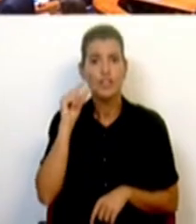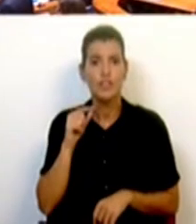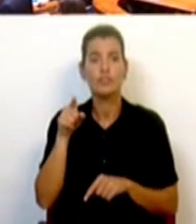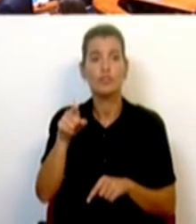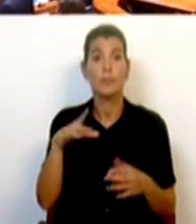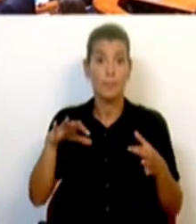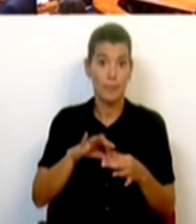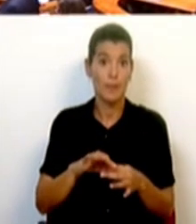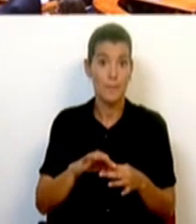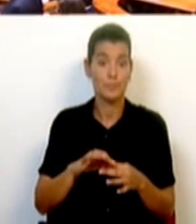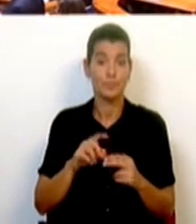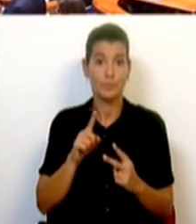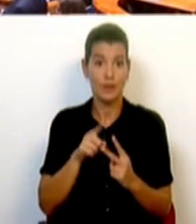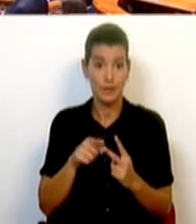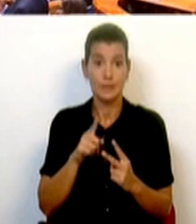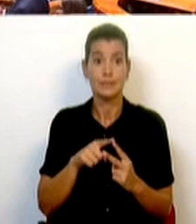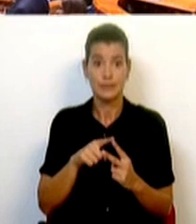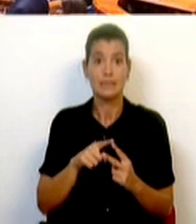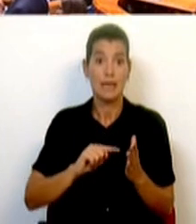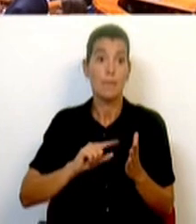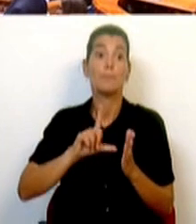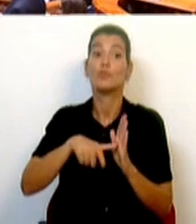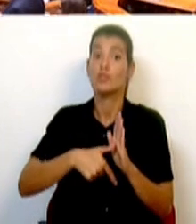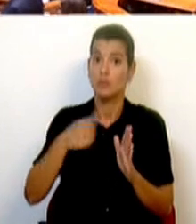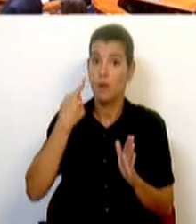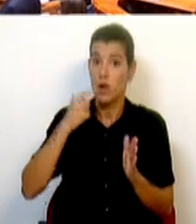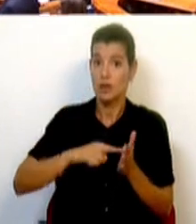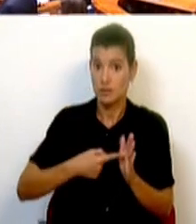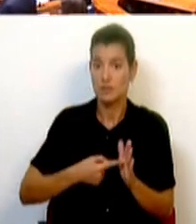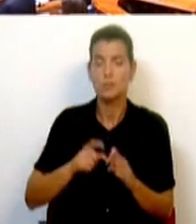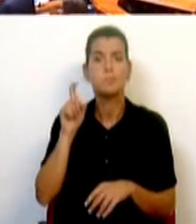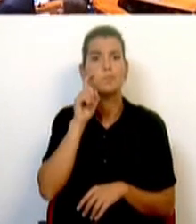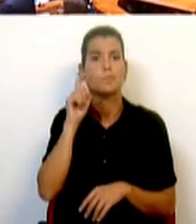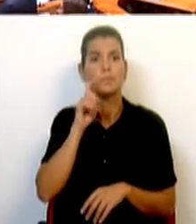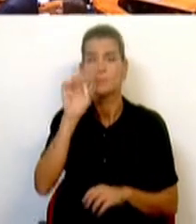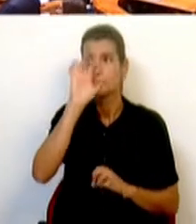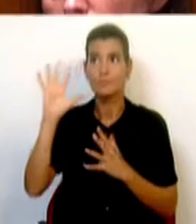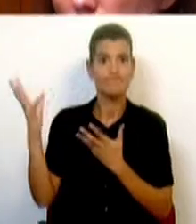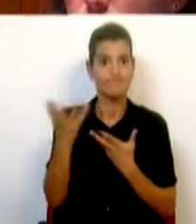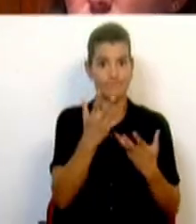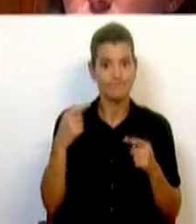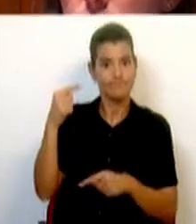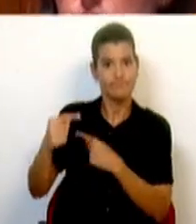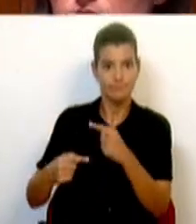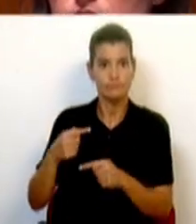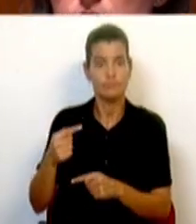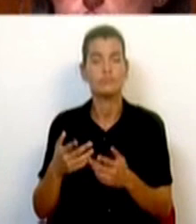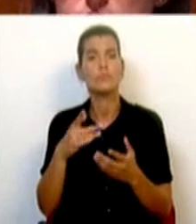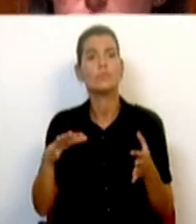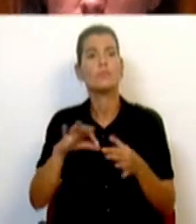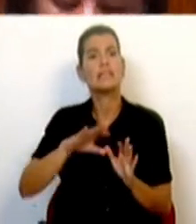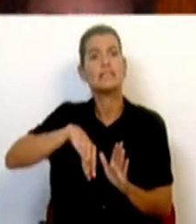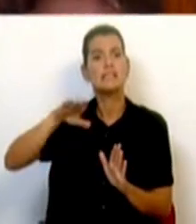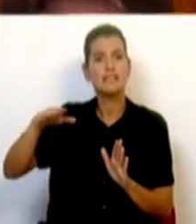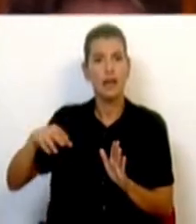quanto aos dois regimes piloto, projetos piloto de proteção dos ecossistemas, o relativo à Serra